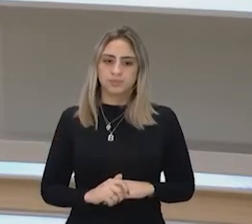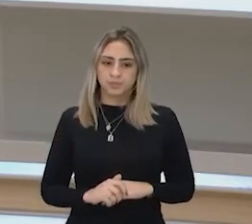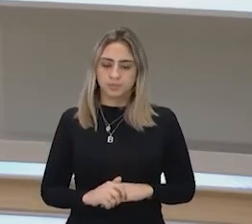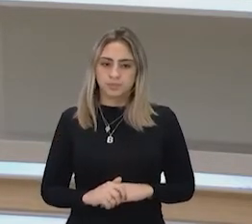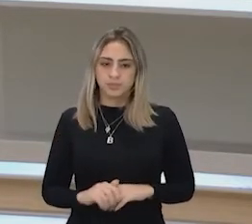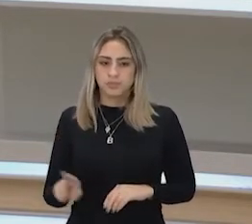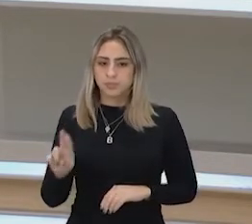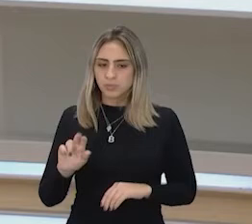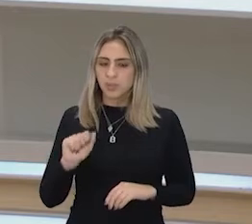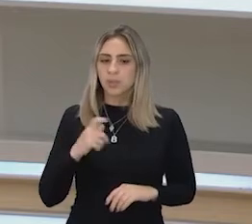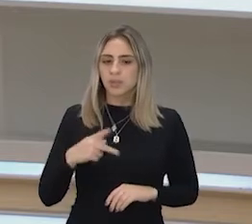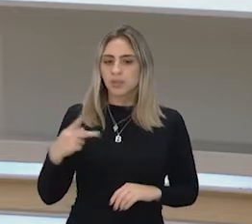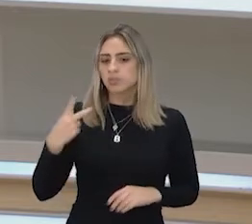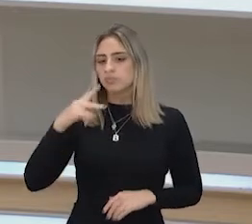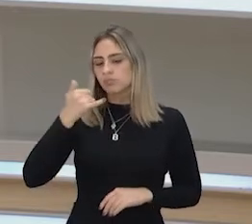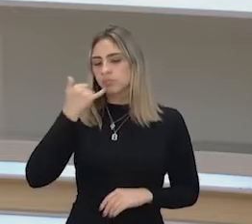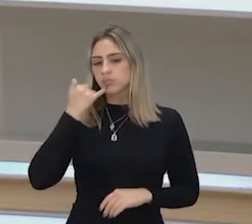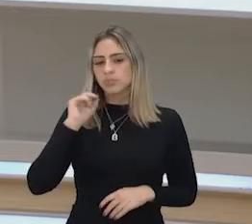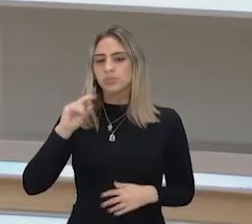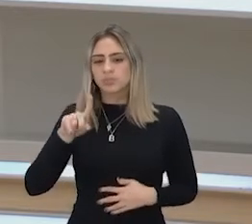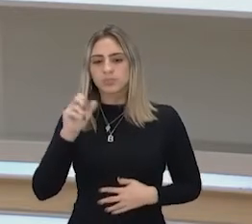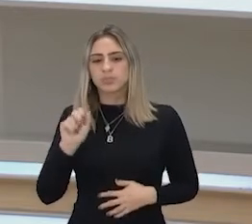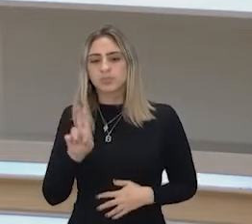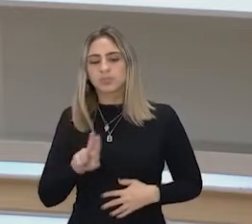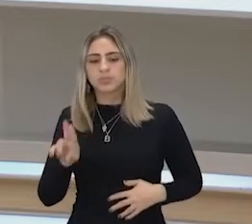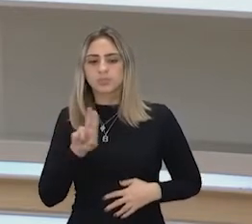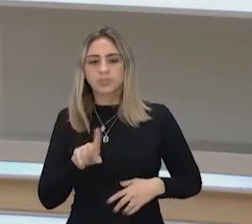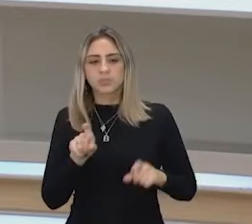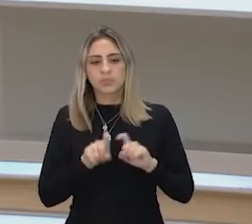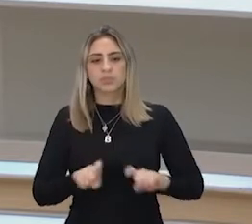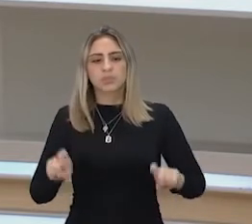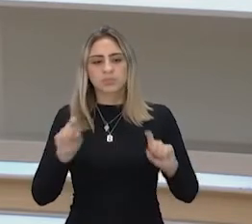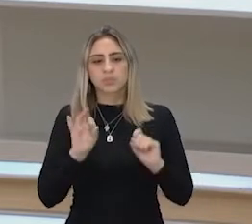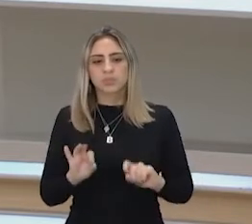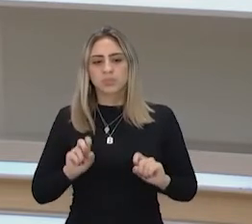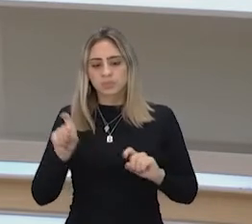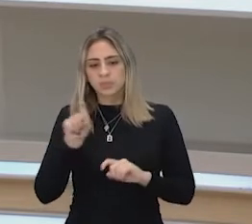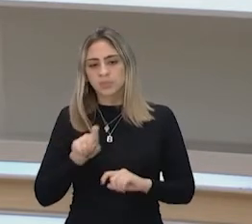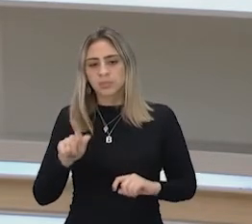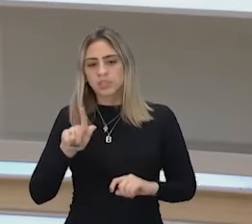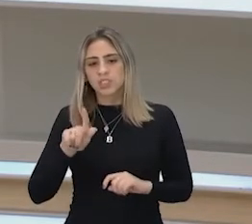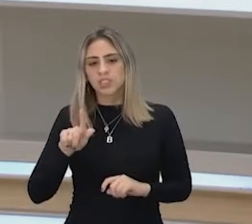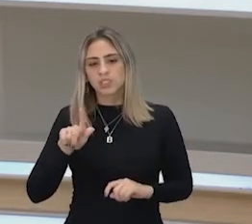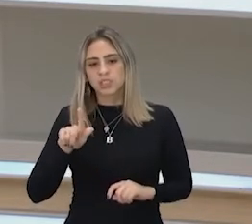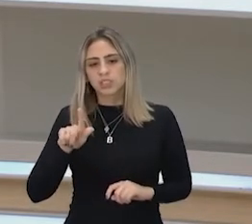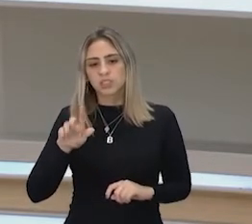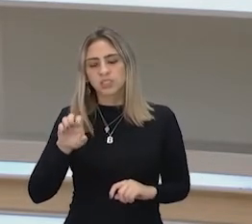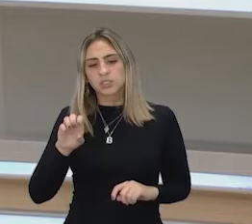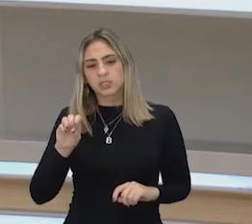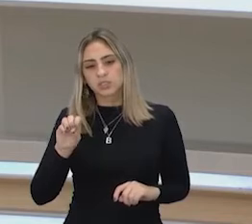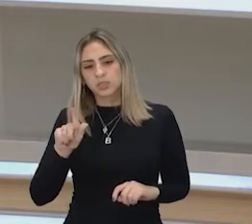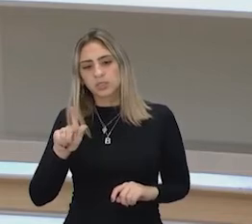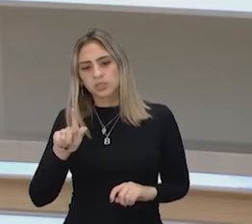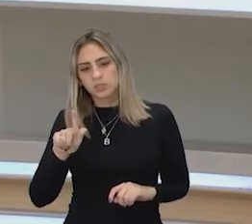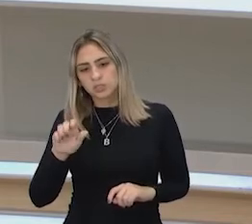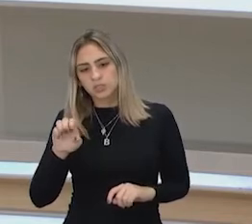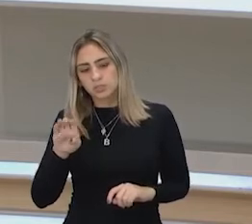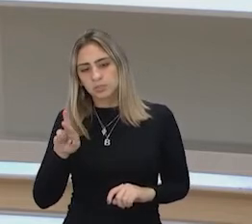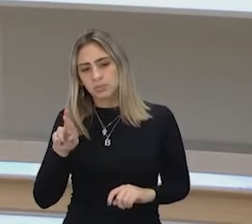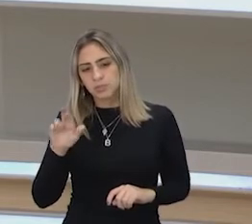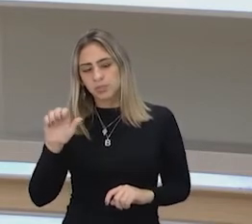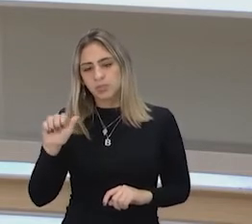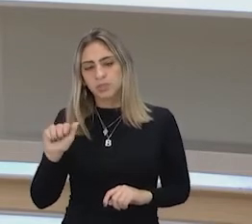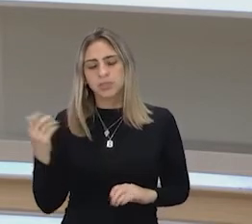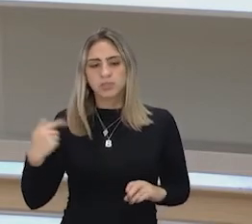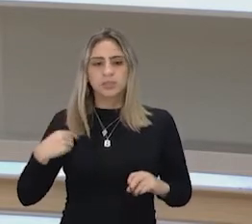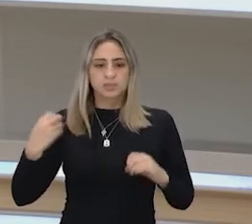GeoGebra aí no aplicativo do seu celular, ou você pode usar o computador mesmo. Basta digitar lá GeoGebra, a gente vai usar o Classic, tá bom? E daqui um